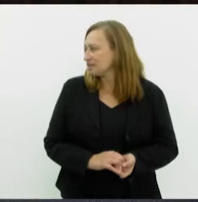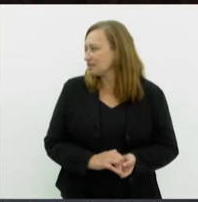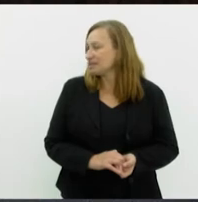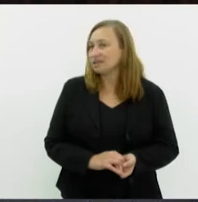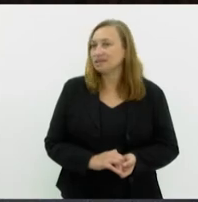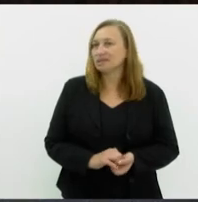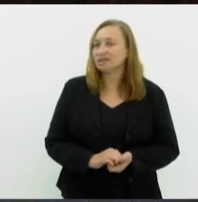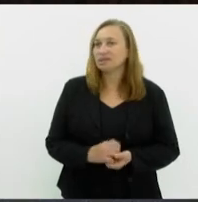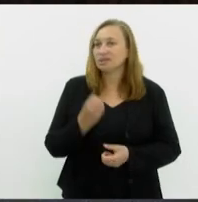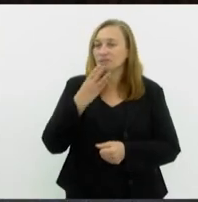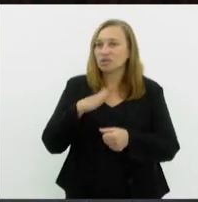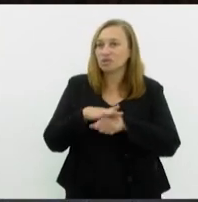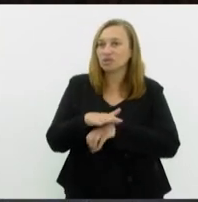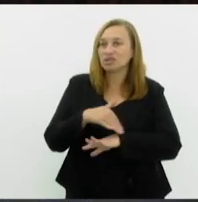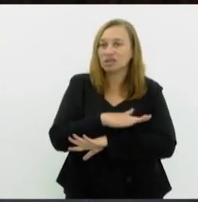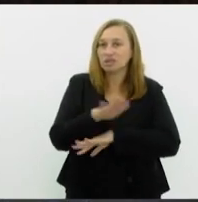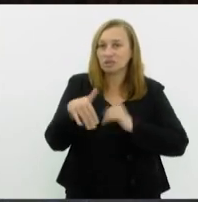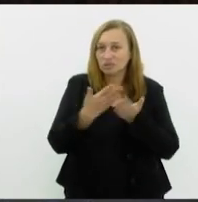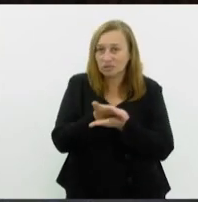Boa noite a todos.